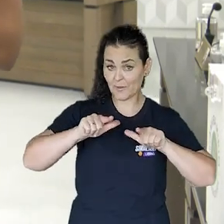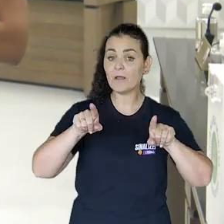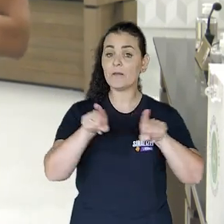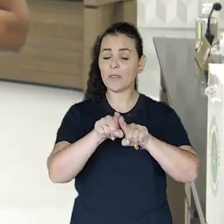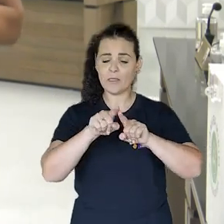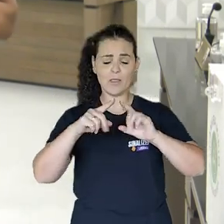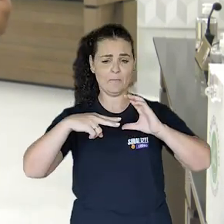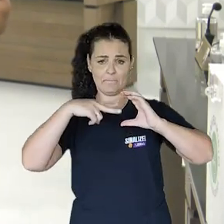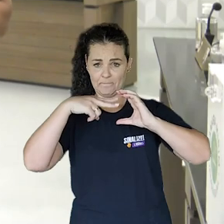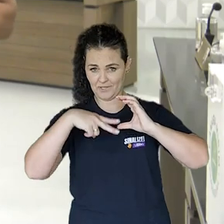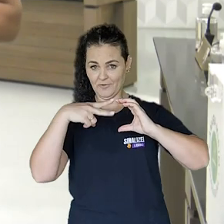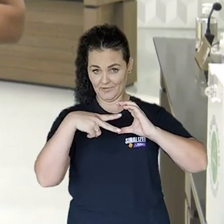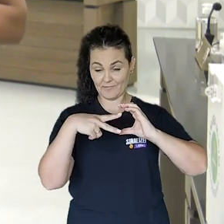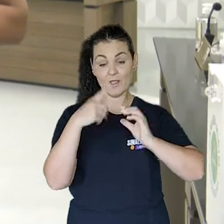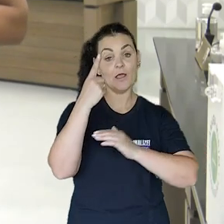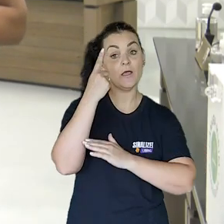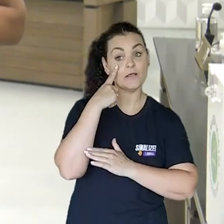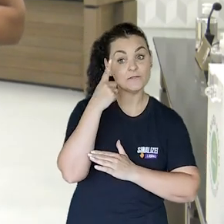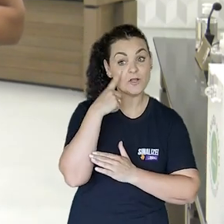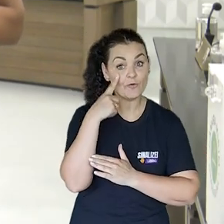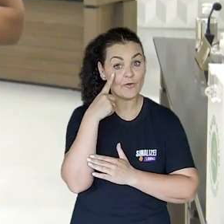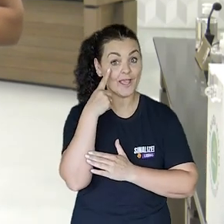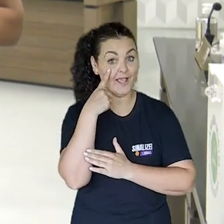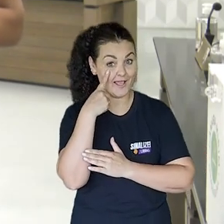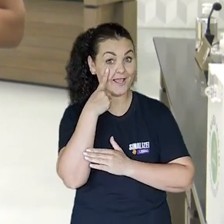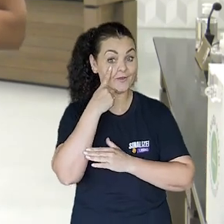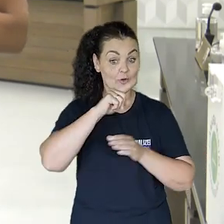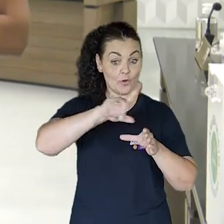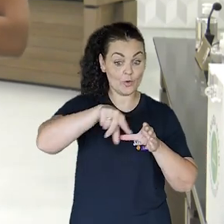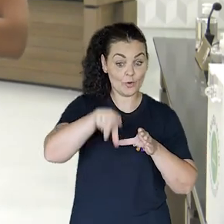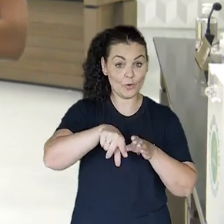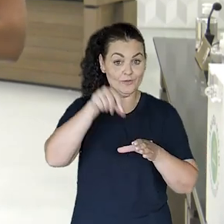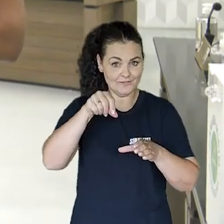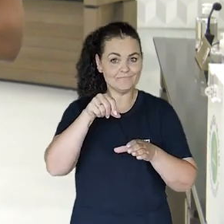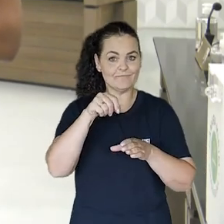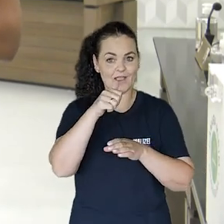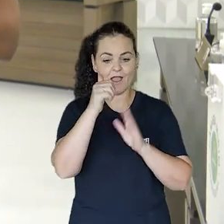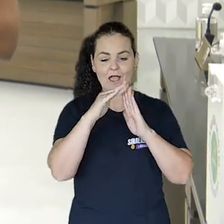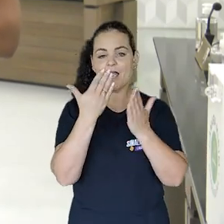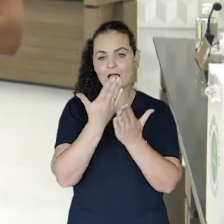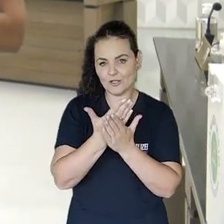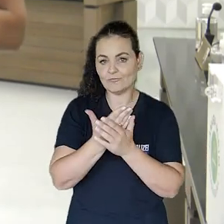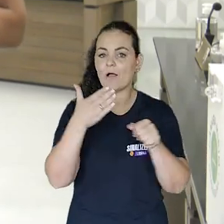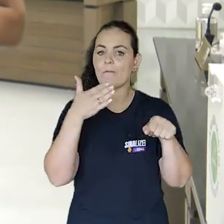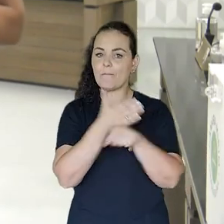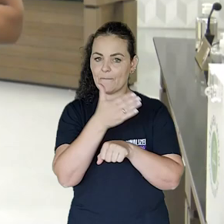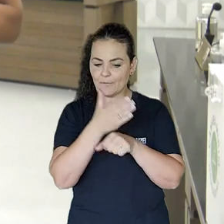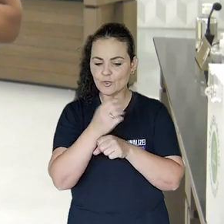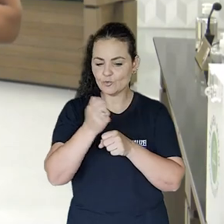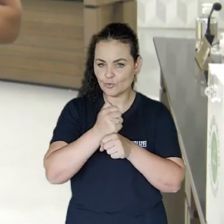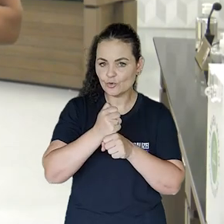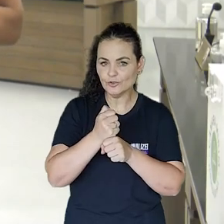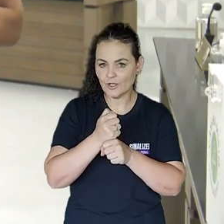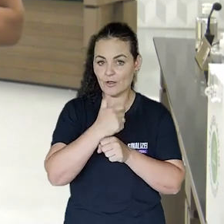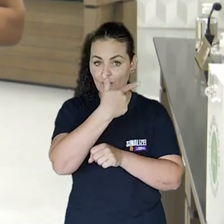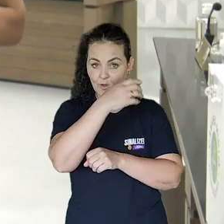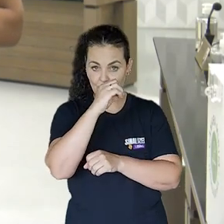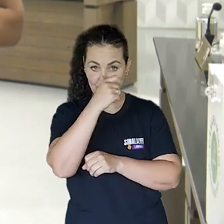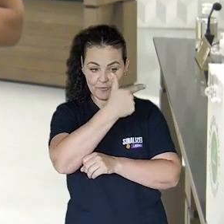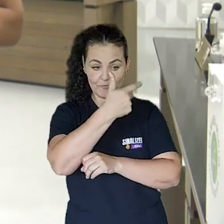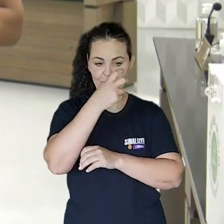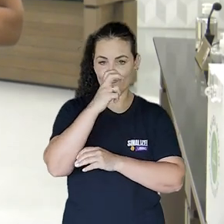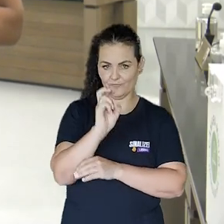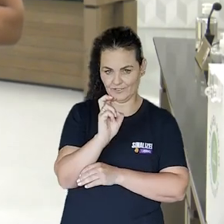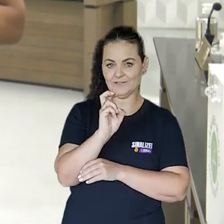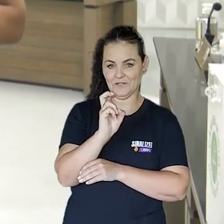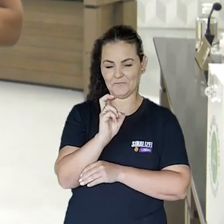esse momento do sorteio das escolas que vão participar da Câmara Mirim no ano de 2025. Nós queremos dar um